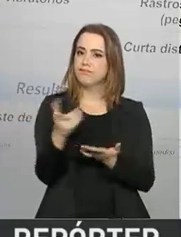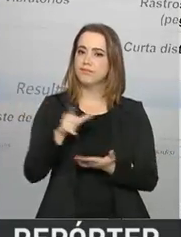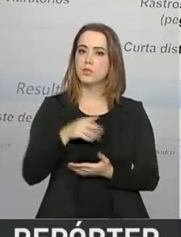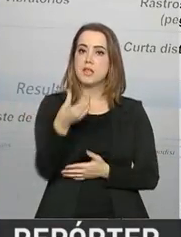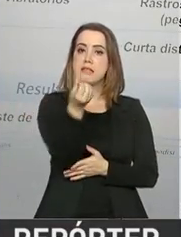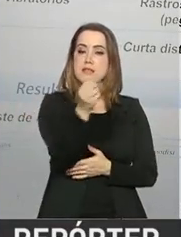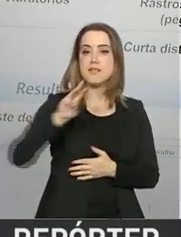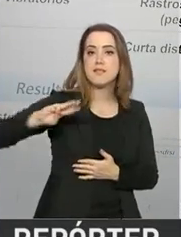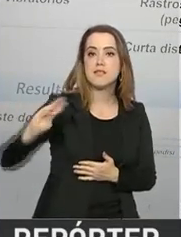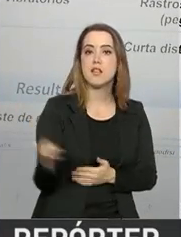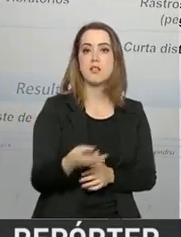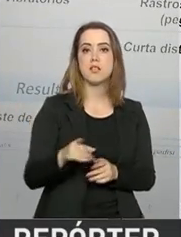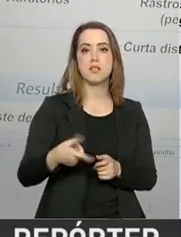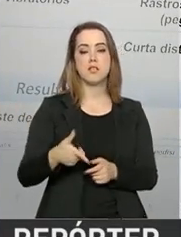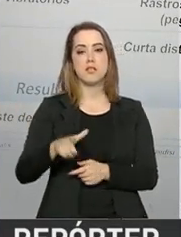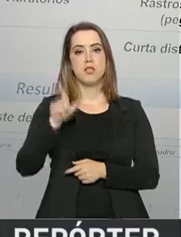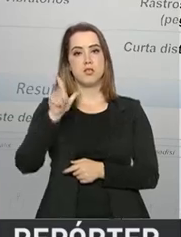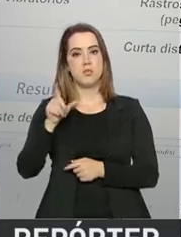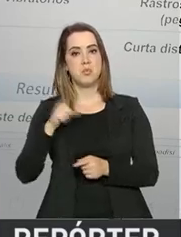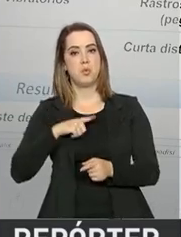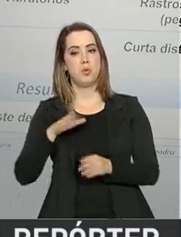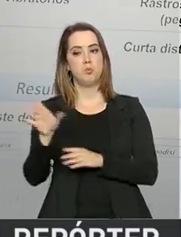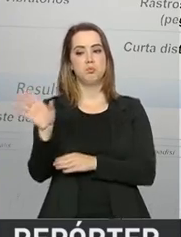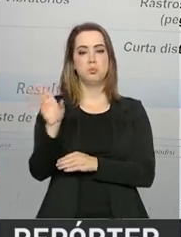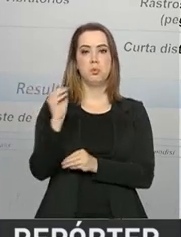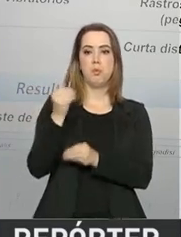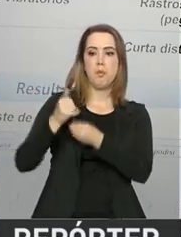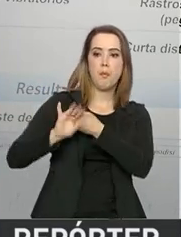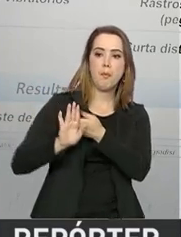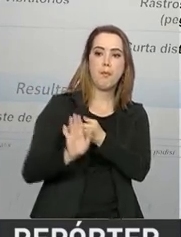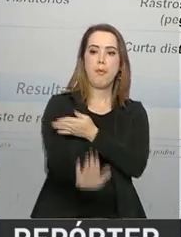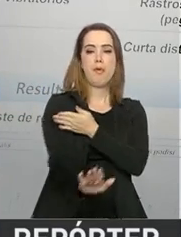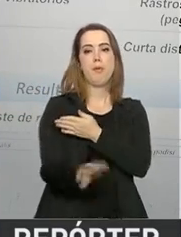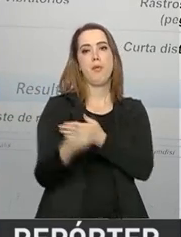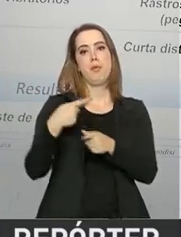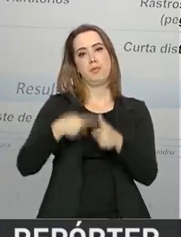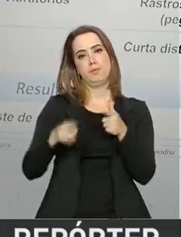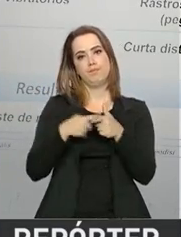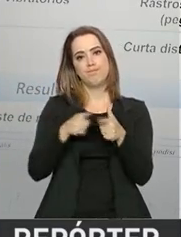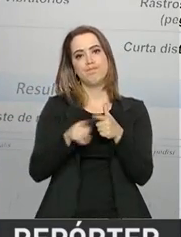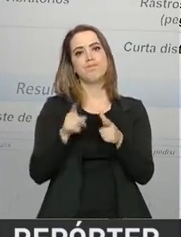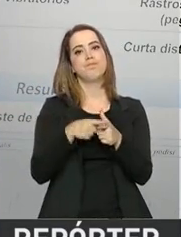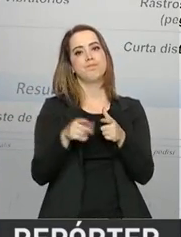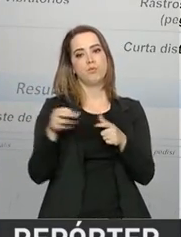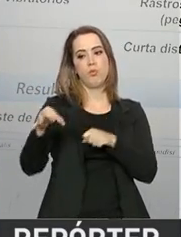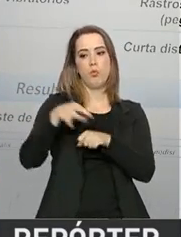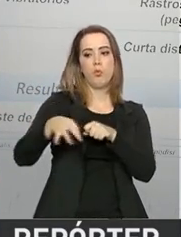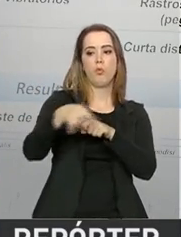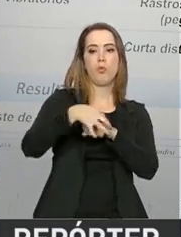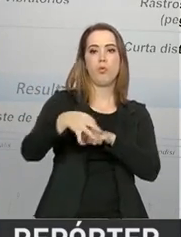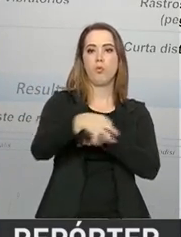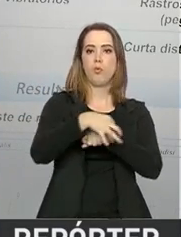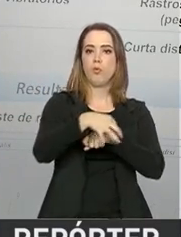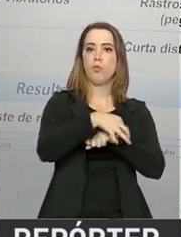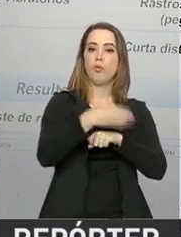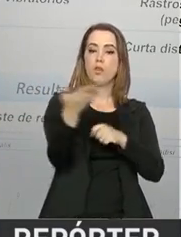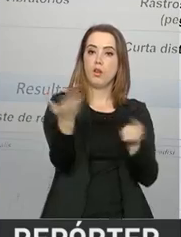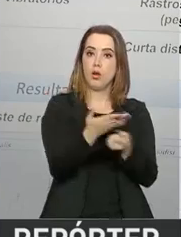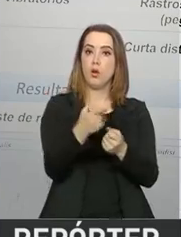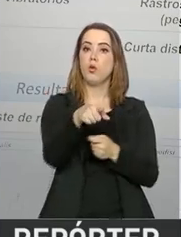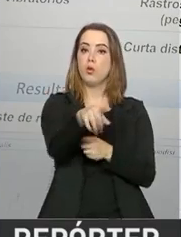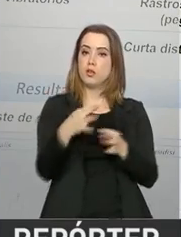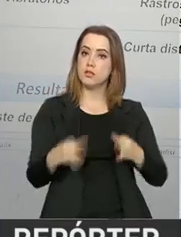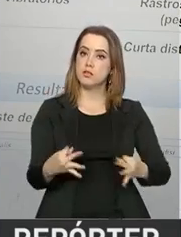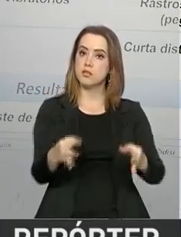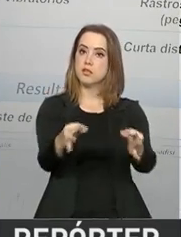são utilizados só para controle de PC vejos na cultura da soja essa tecnologia contribuiu pra redução de